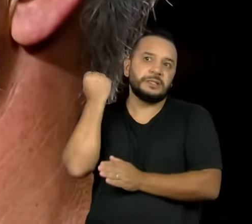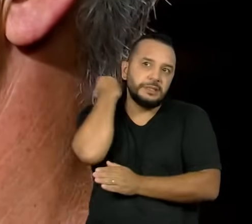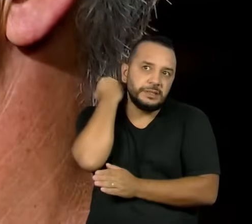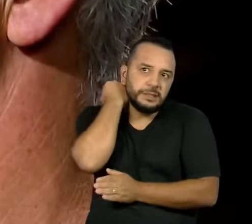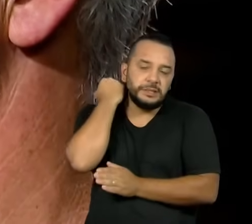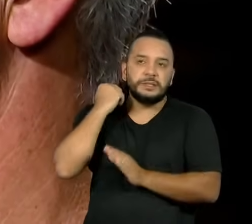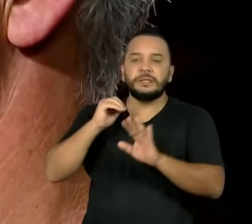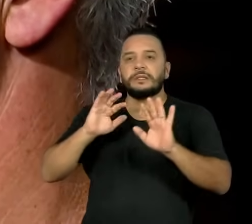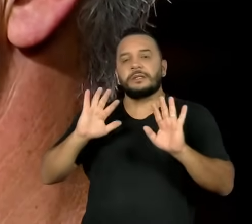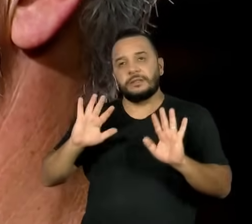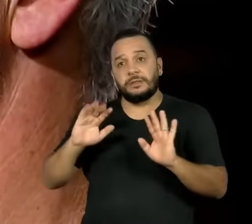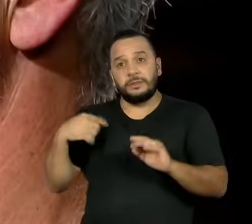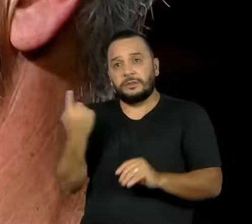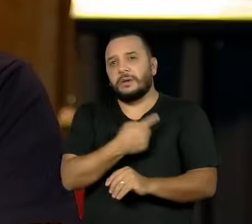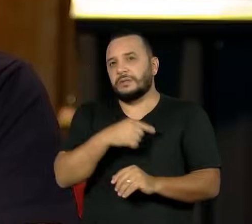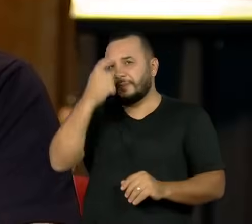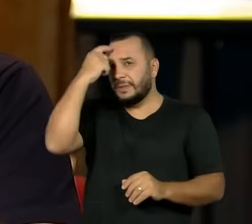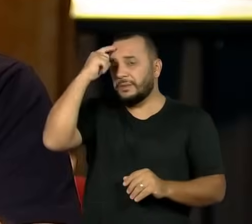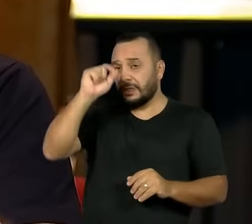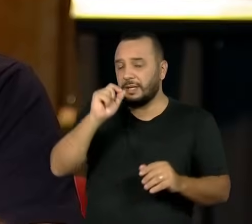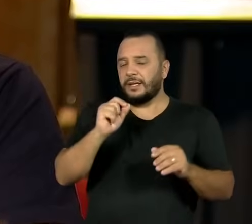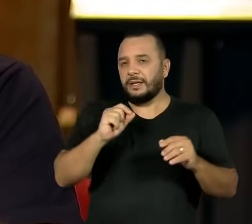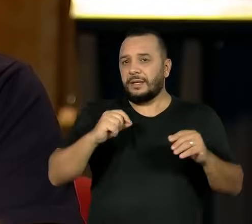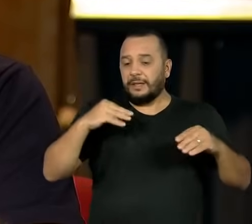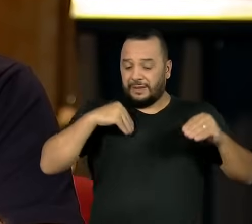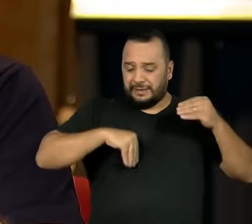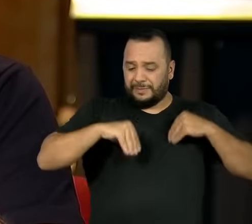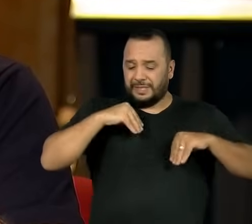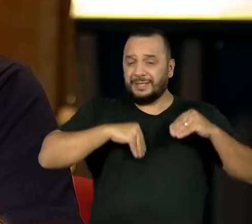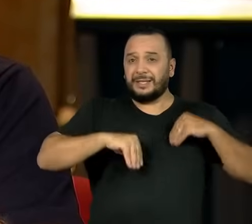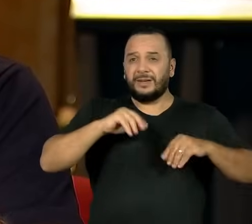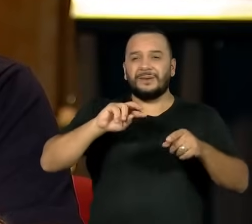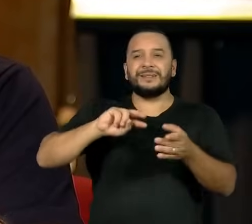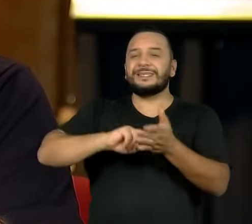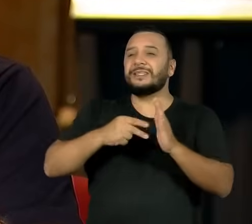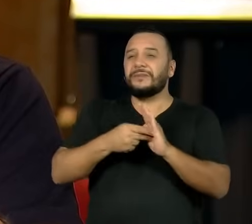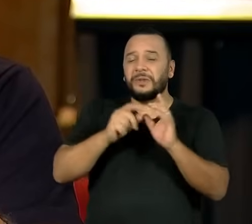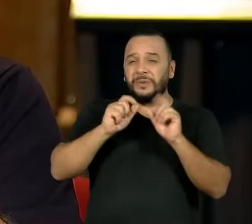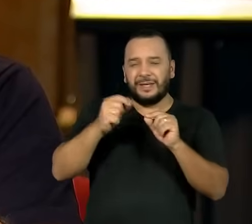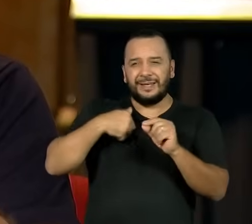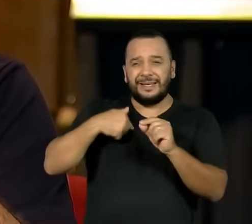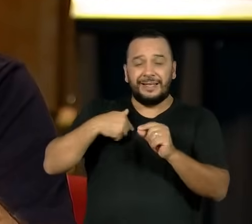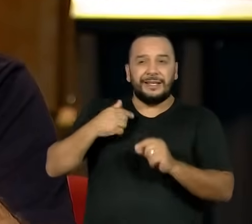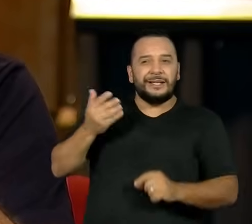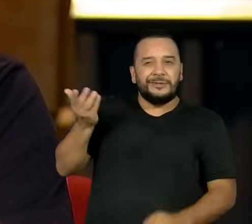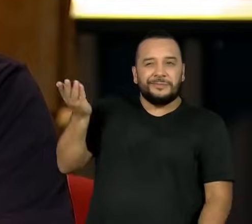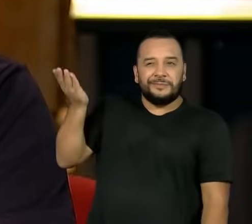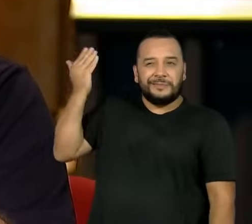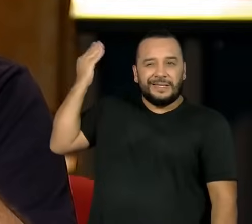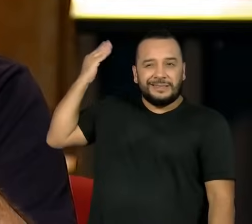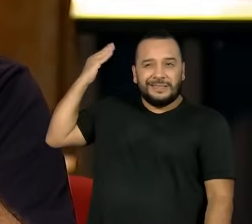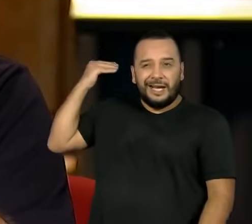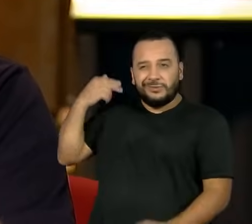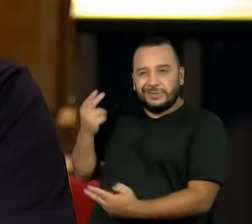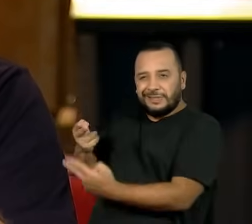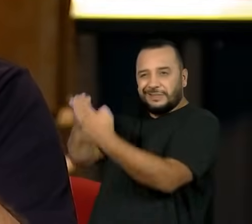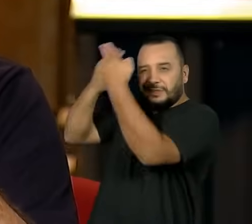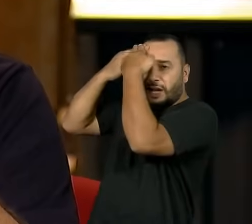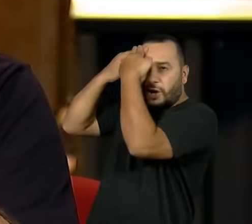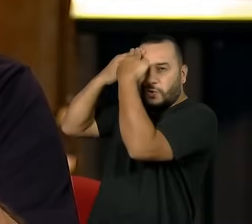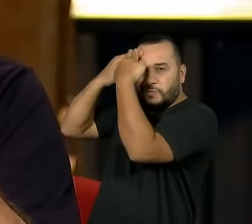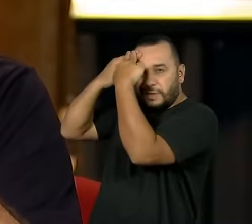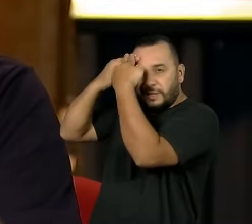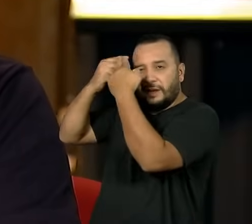paralelo pensando que a depressão é um pensamento que ficou amarrado no passado de alguma forma. Tá. A ruminação, em que você Tá. fica naqueles